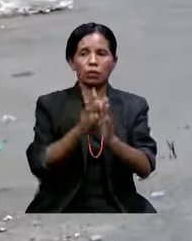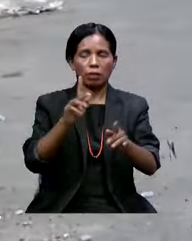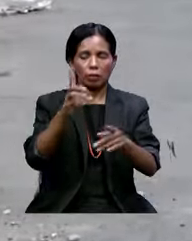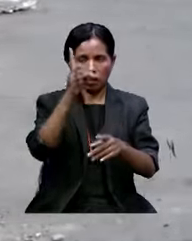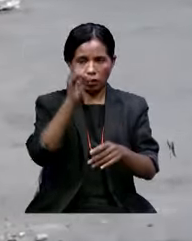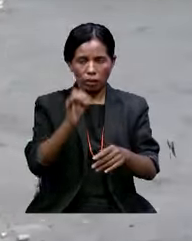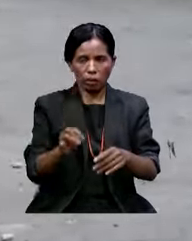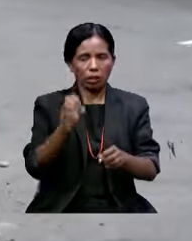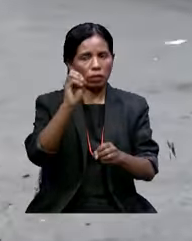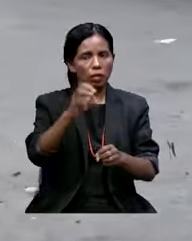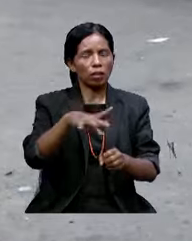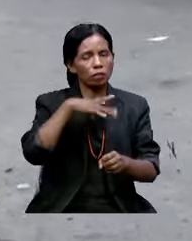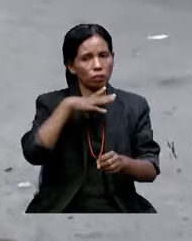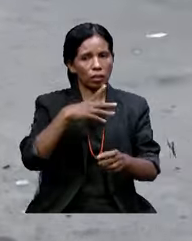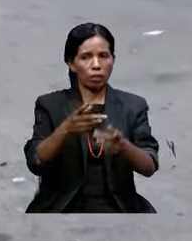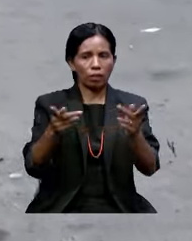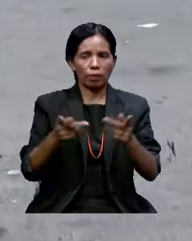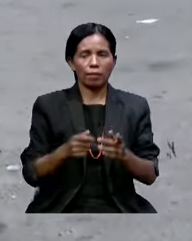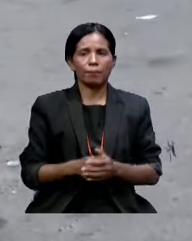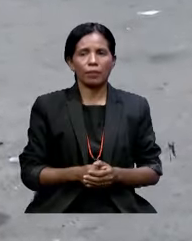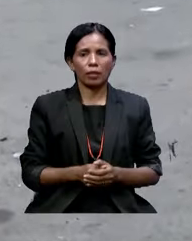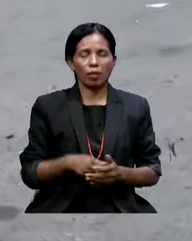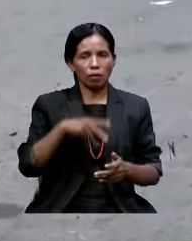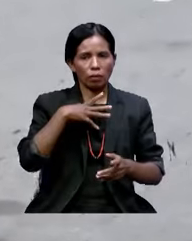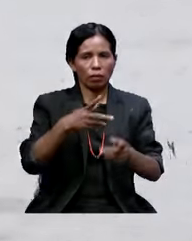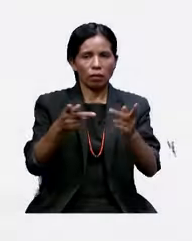Dili, ato só é lixo e renefaten. Previsto ato raut lixo,